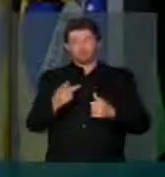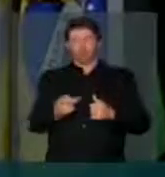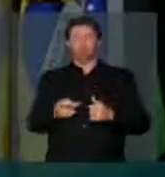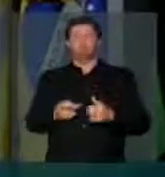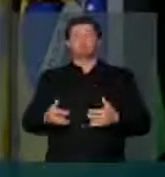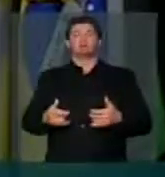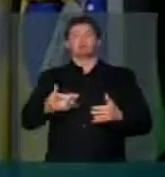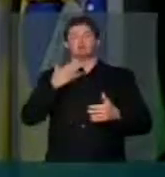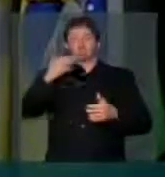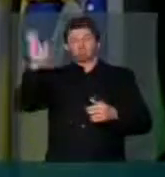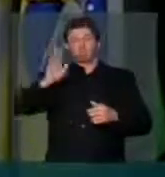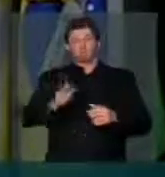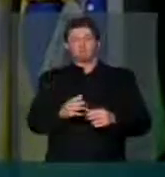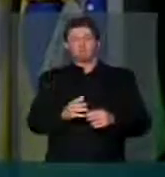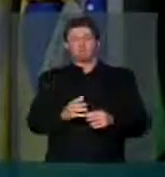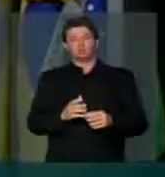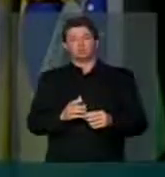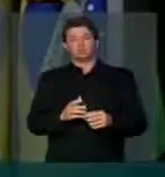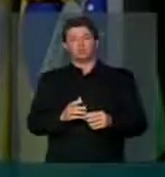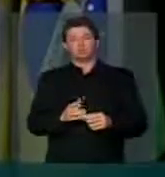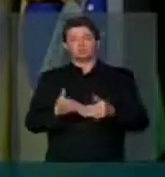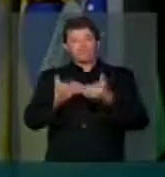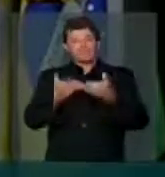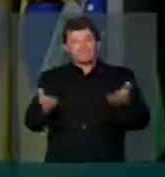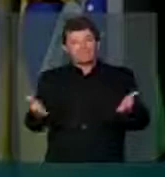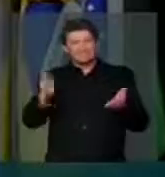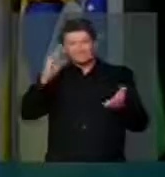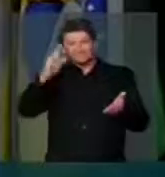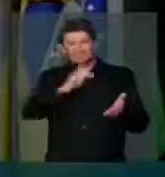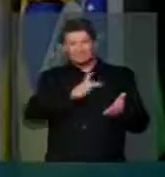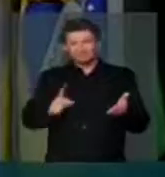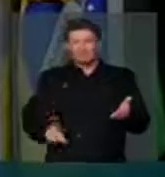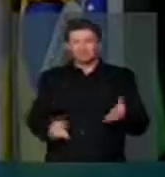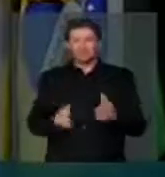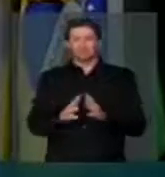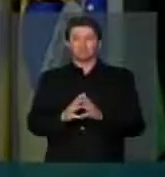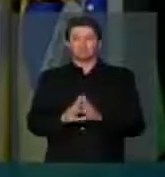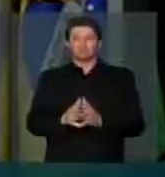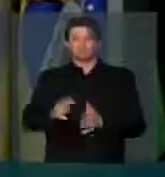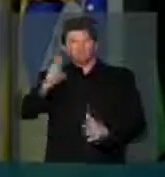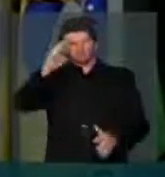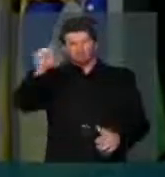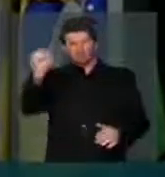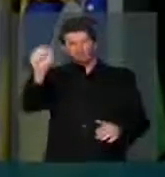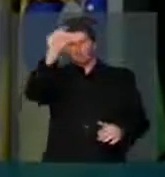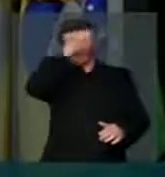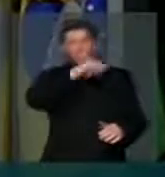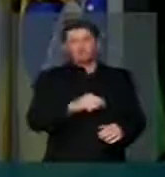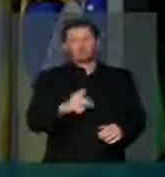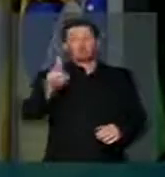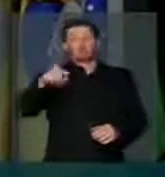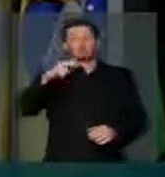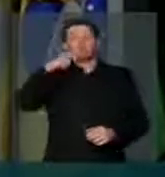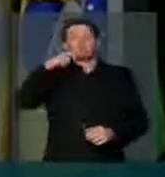que honra a mulher brasileira. Do jeito que está, senhora presidente, Vossa Excelência é